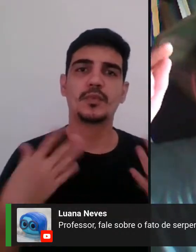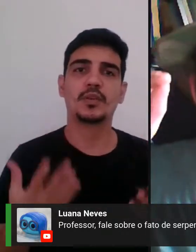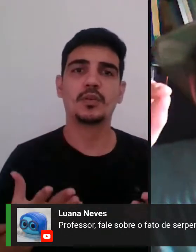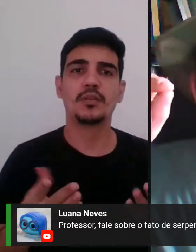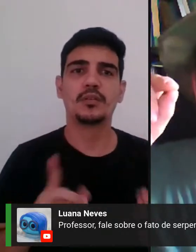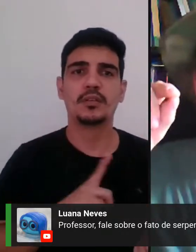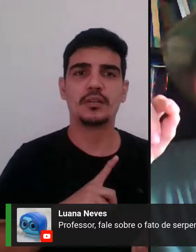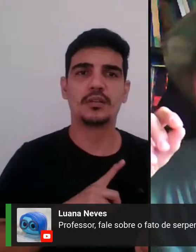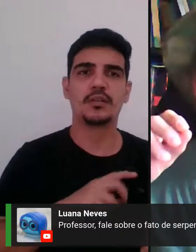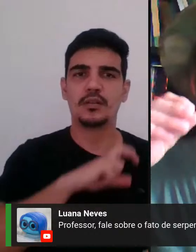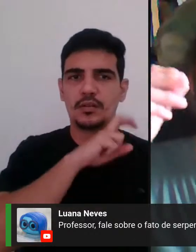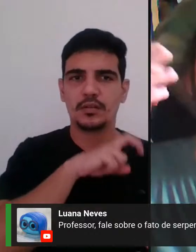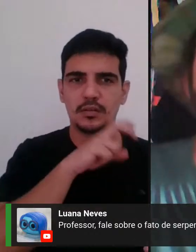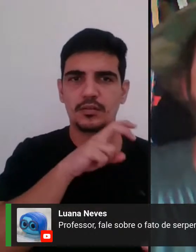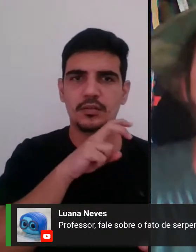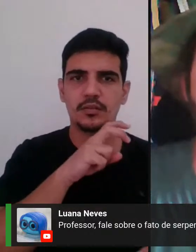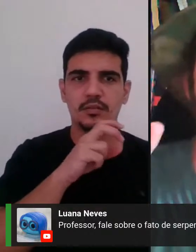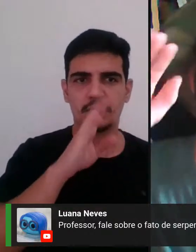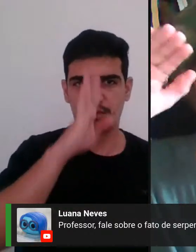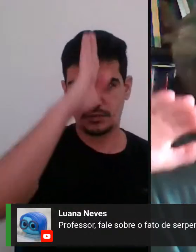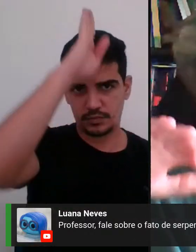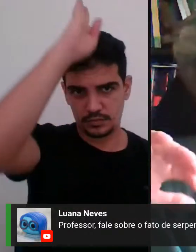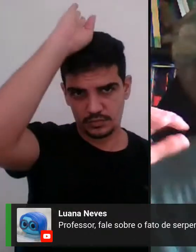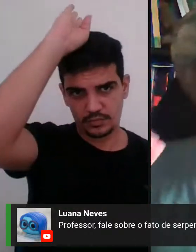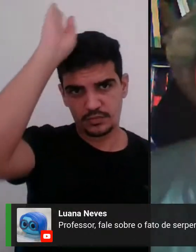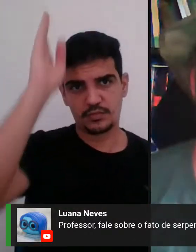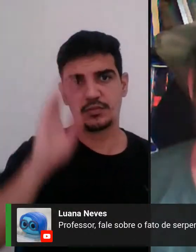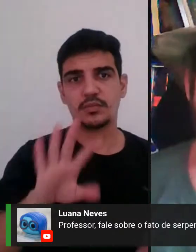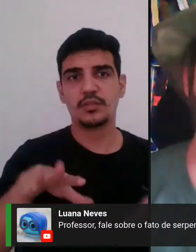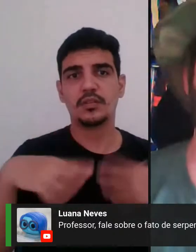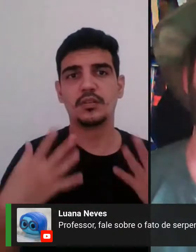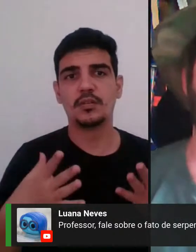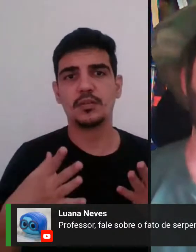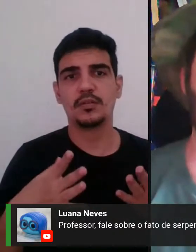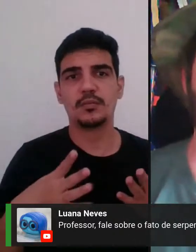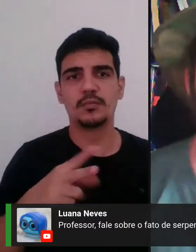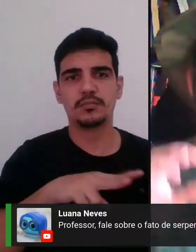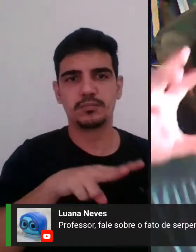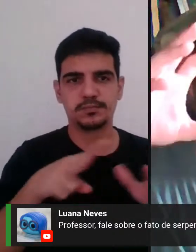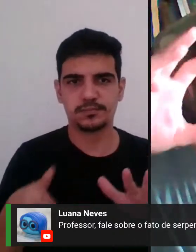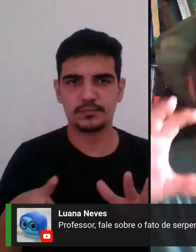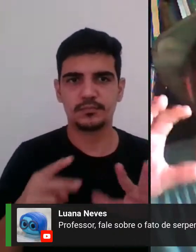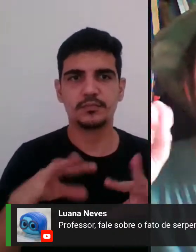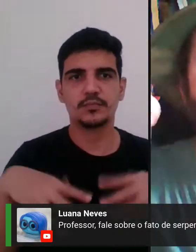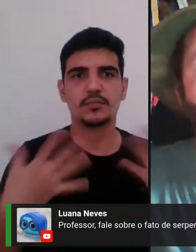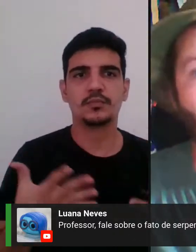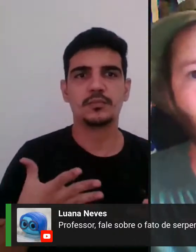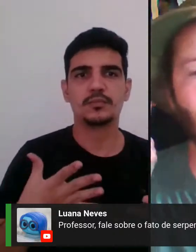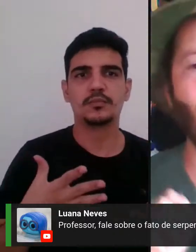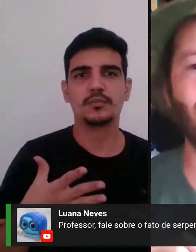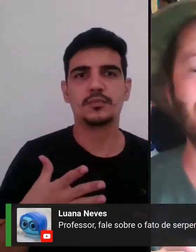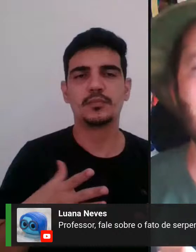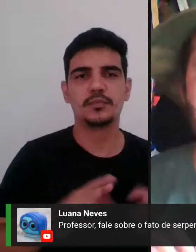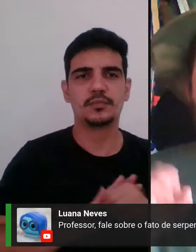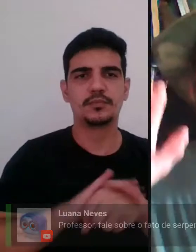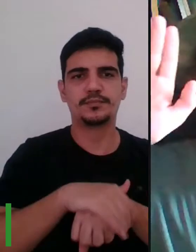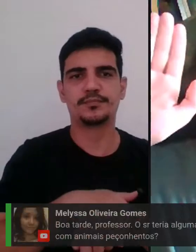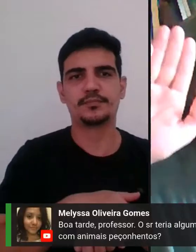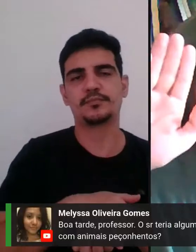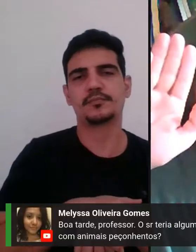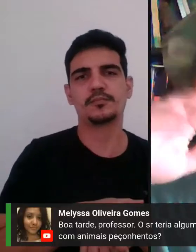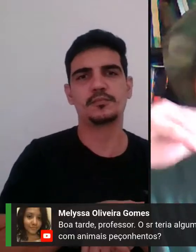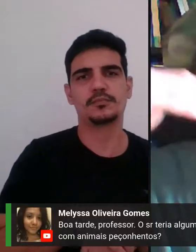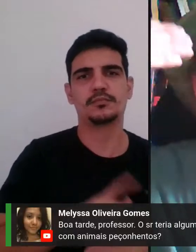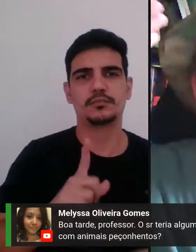ir. O bombeiro não vai, é final de semana, é à noite, aí eu vou. Tá? Eu vou lá, faço resgate e solto em algumas áreas. A gente